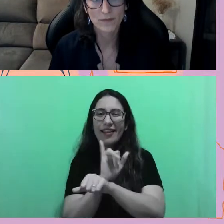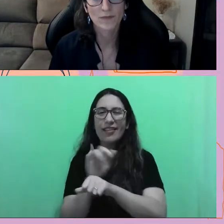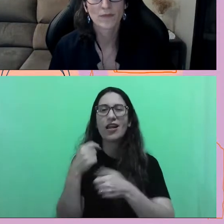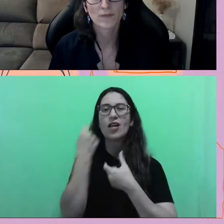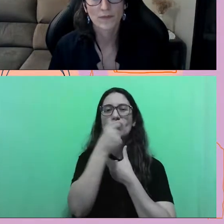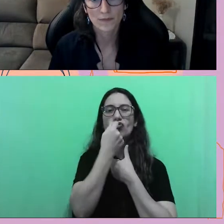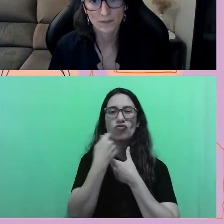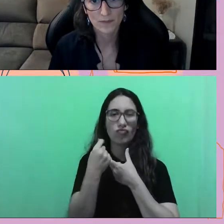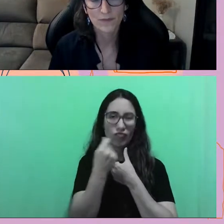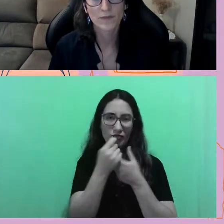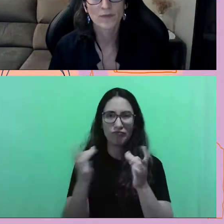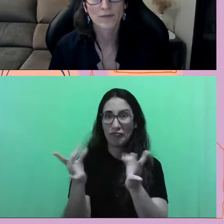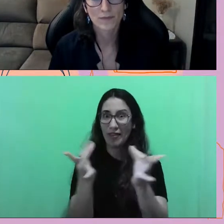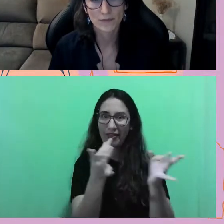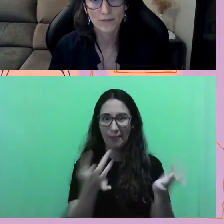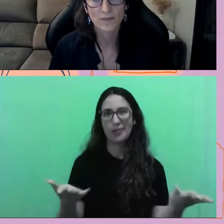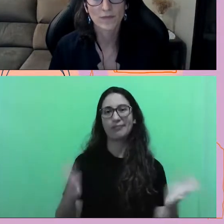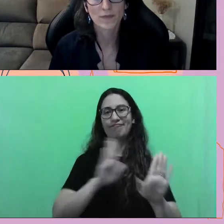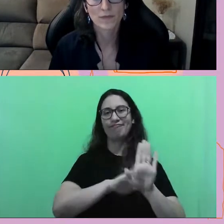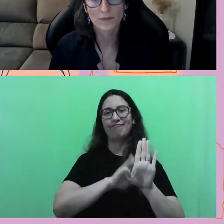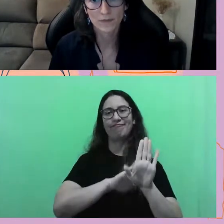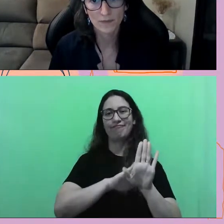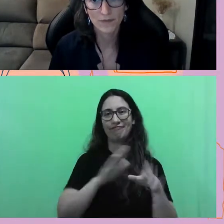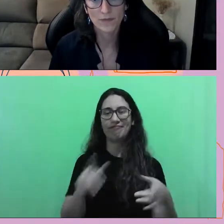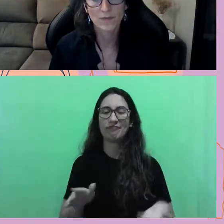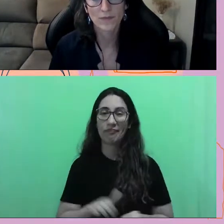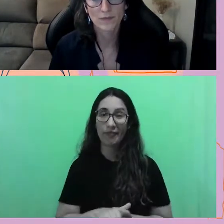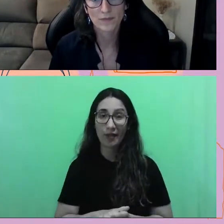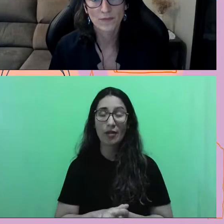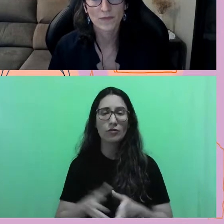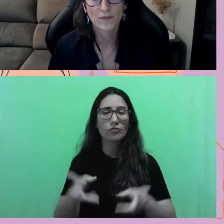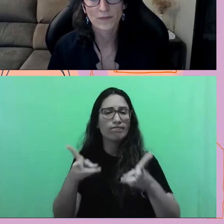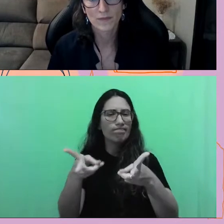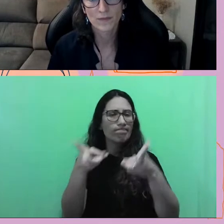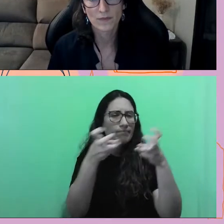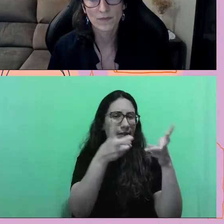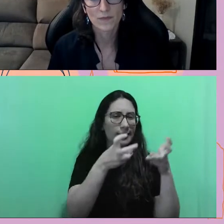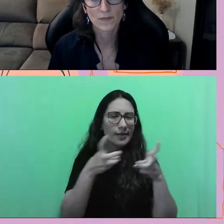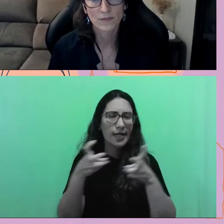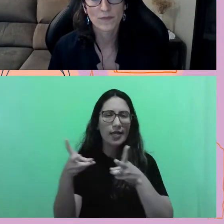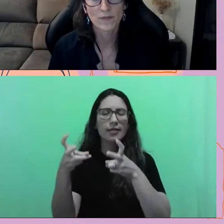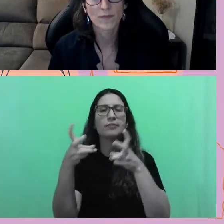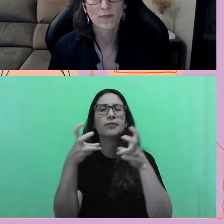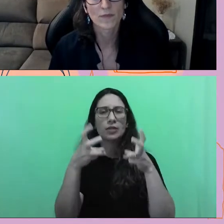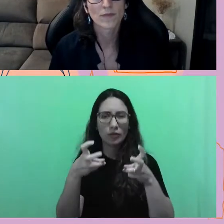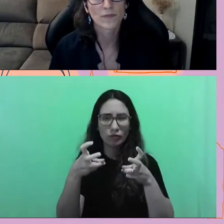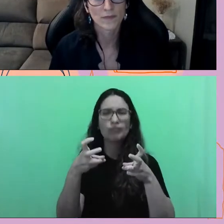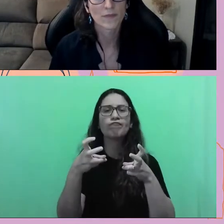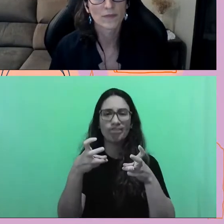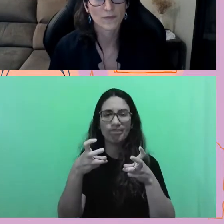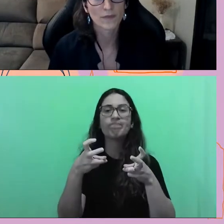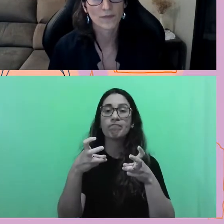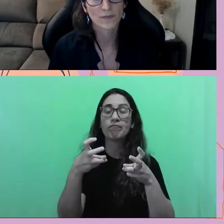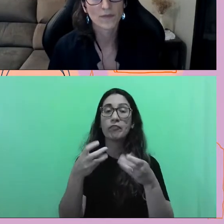né? E quando a gente tem essa percepção, quando a gente, né, vem para, né,